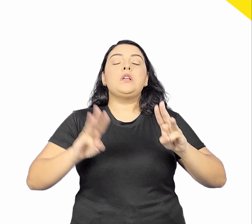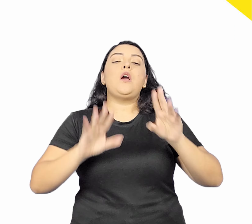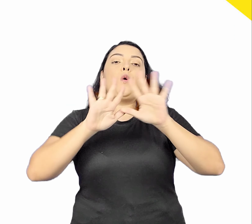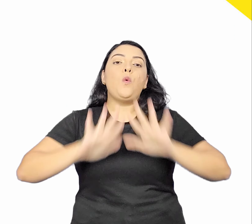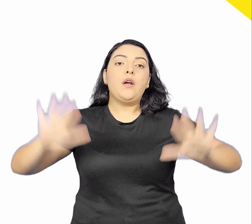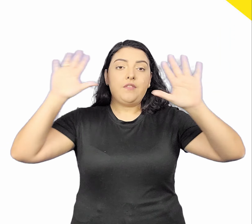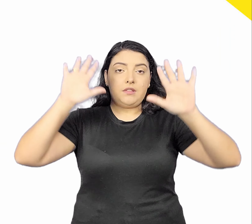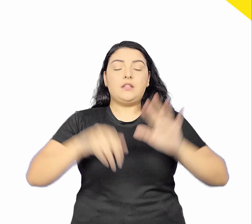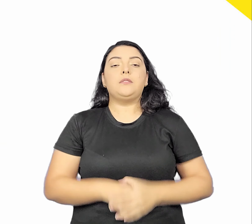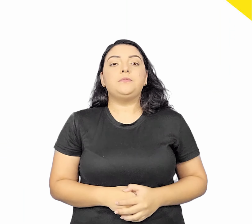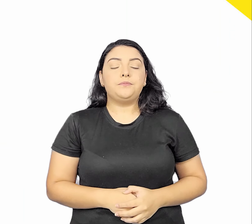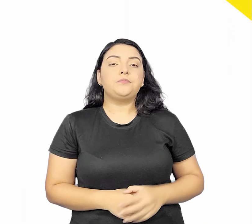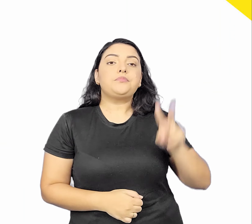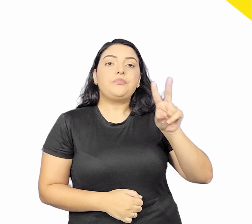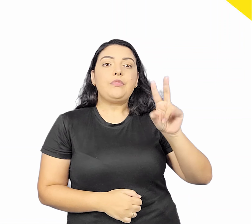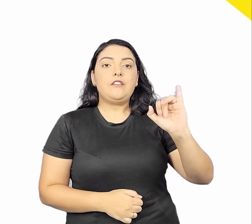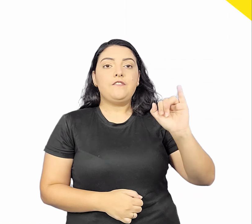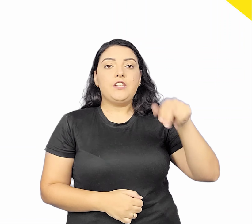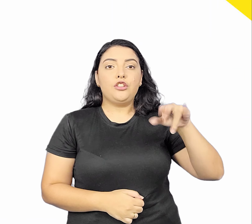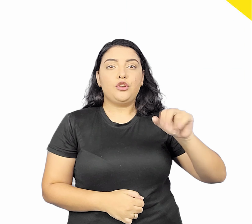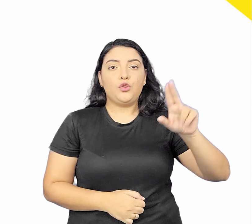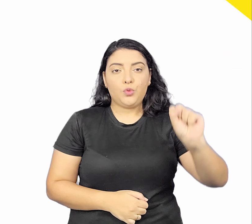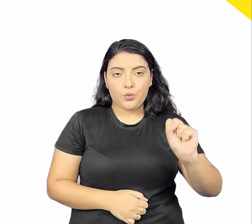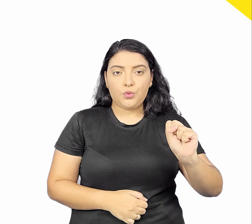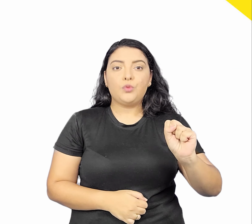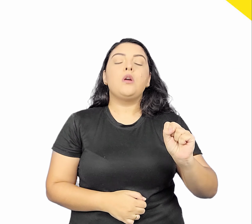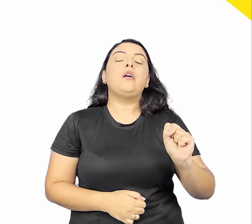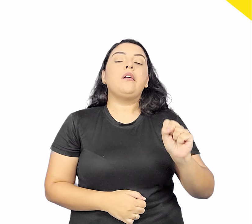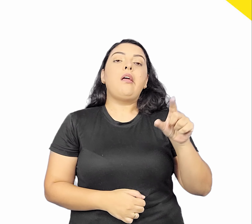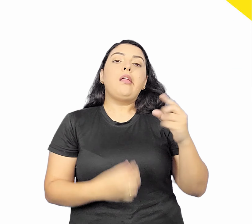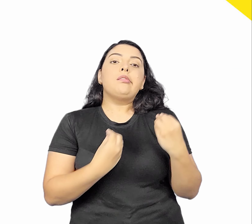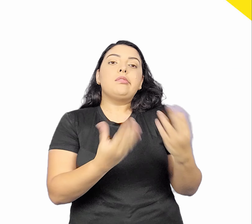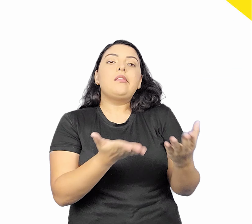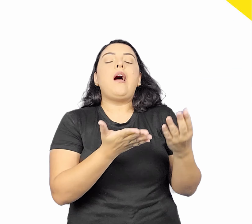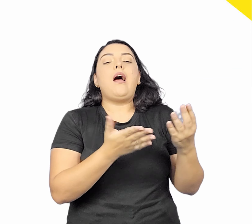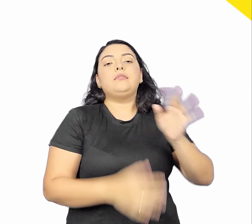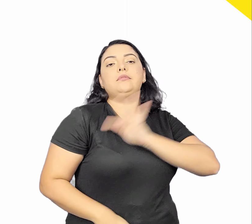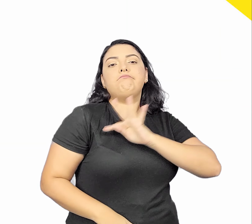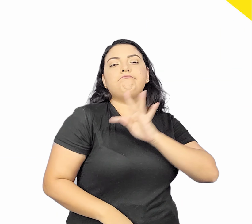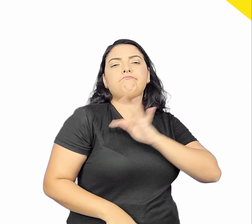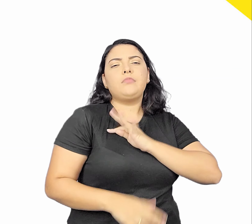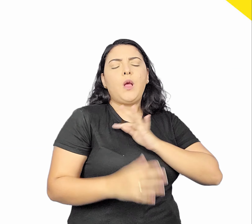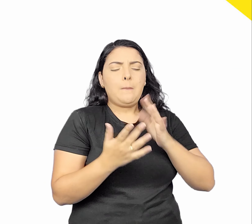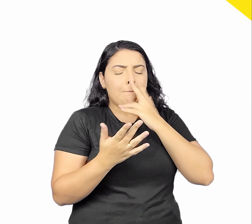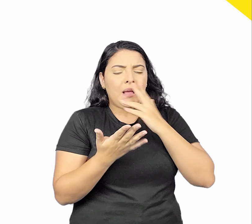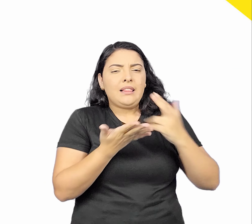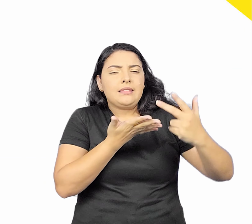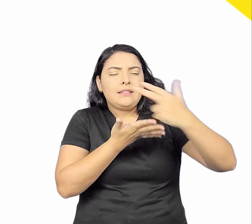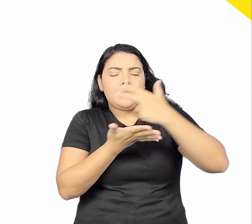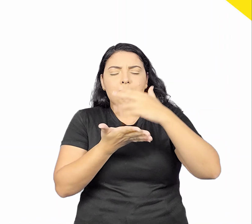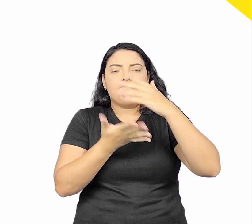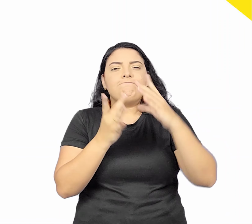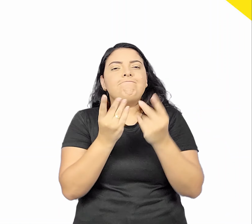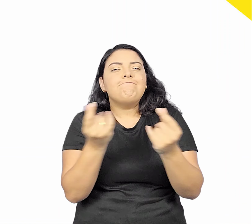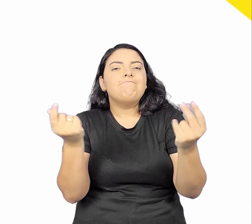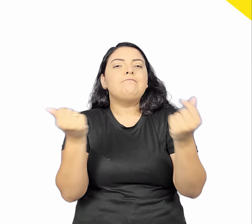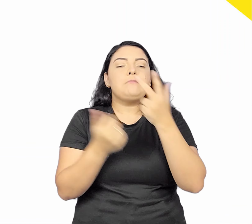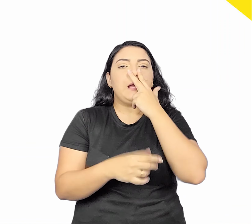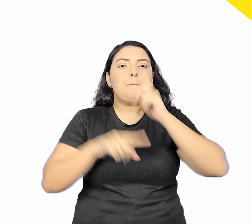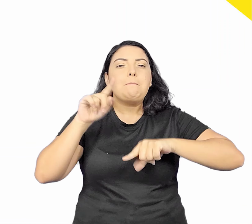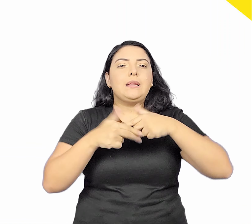desenho do Museu da UFC MAUC Vinícius Santos Ribeirinho E traz o uso da técnica de puros